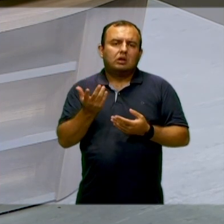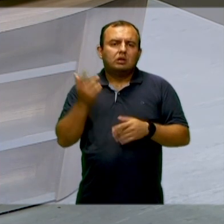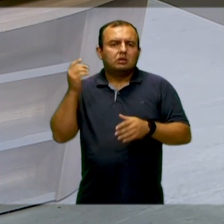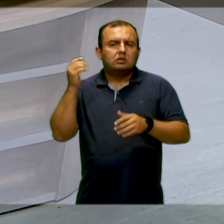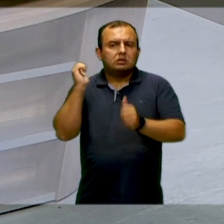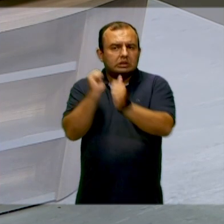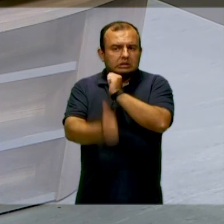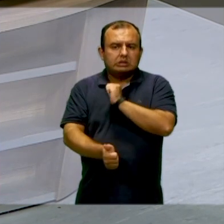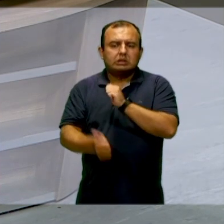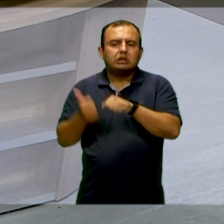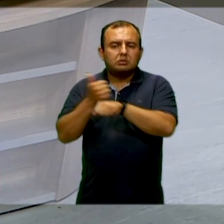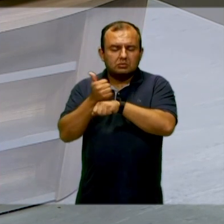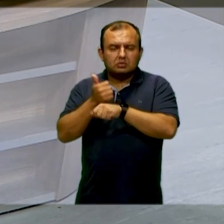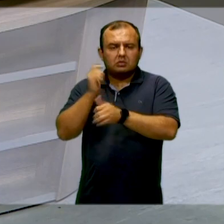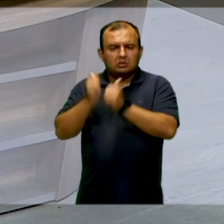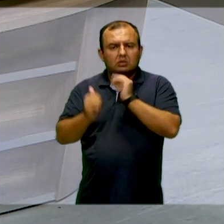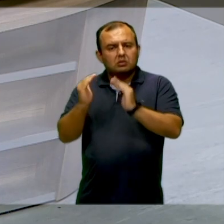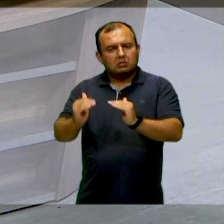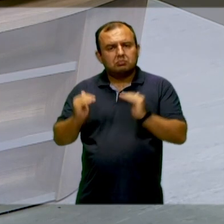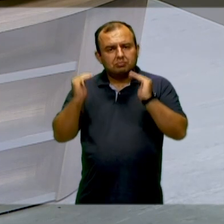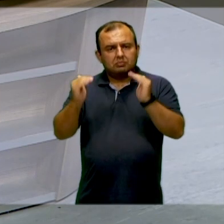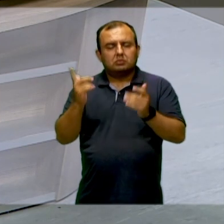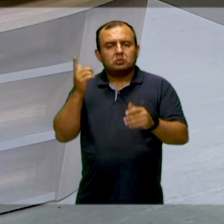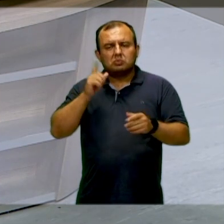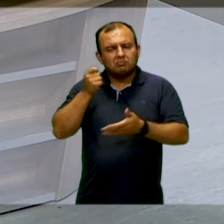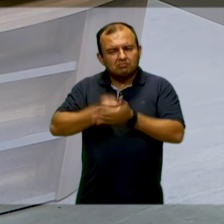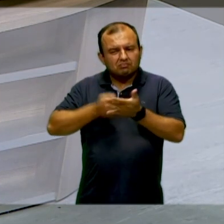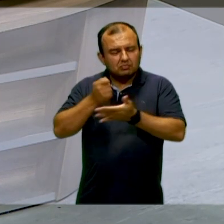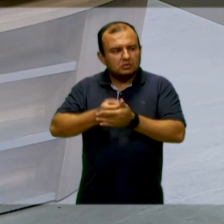atleta de alto rendimento, ele se dedicar para fazer um bom